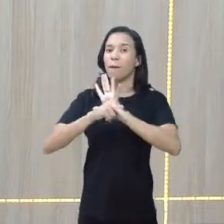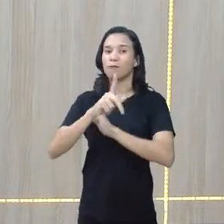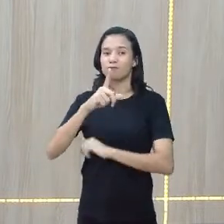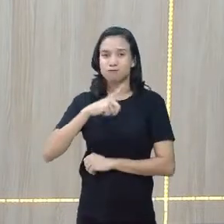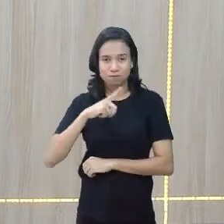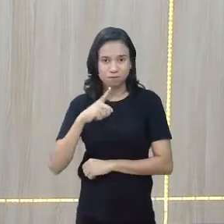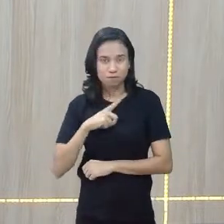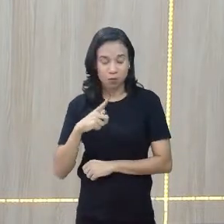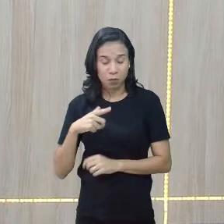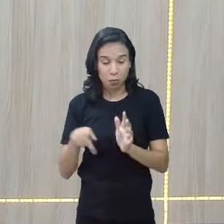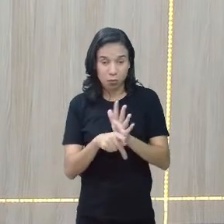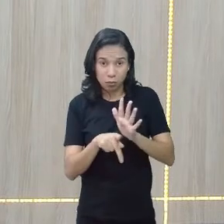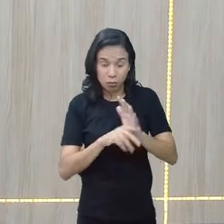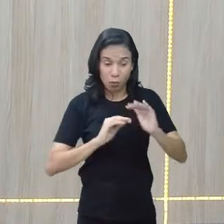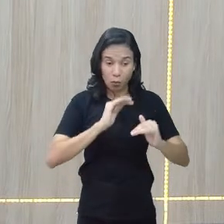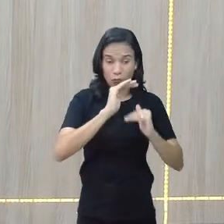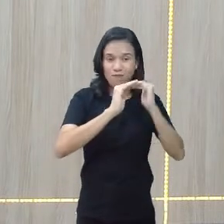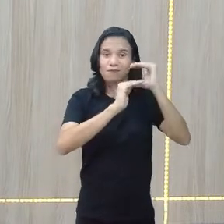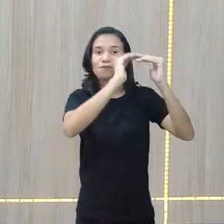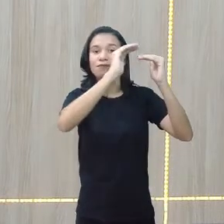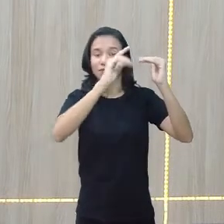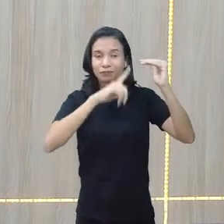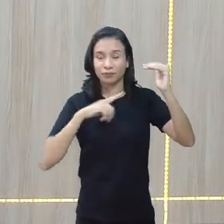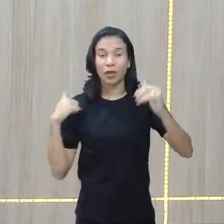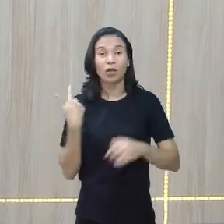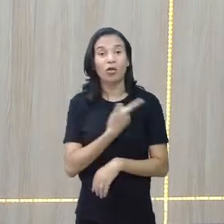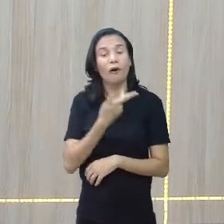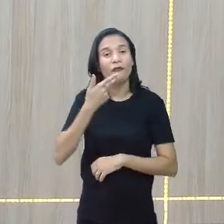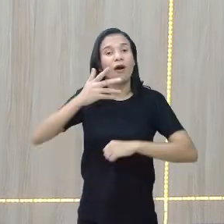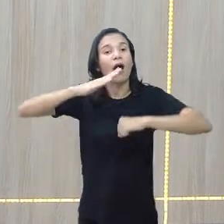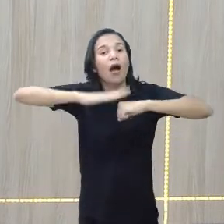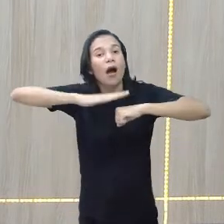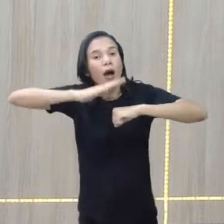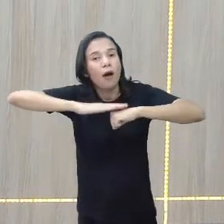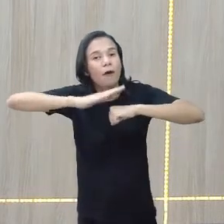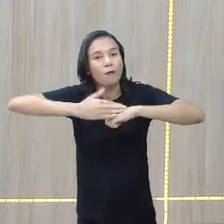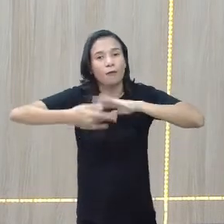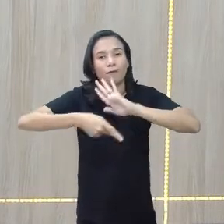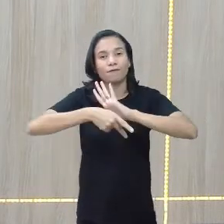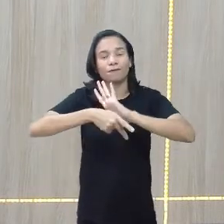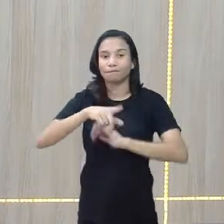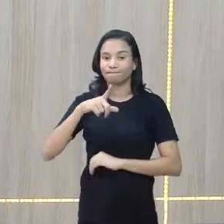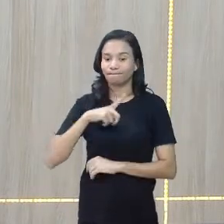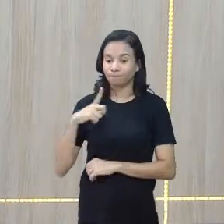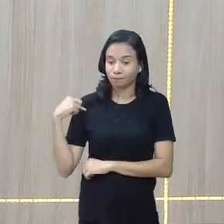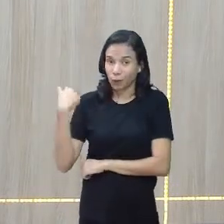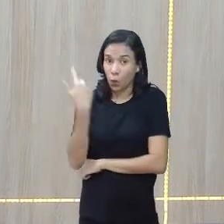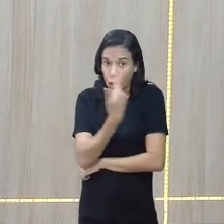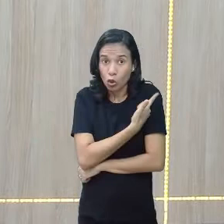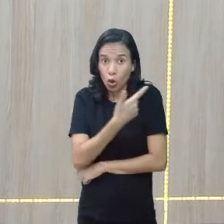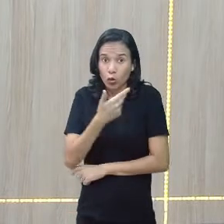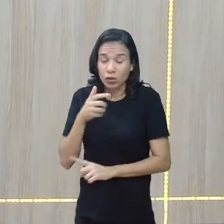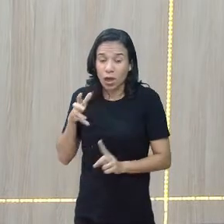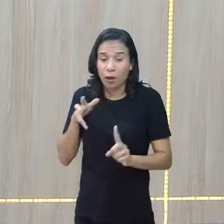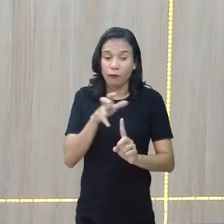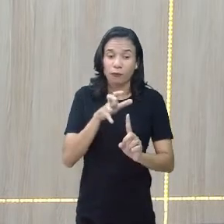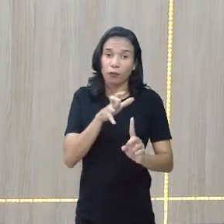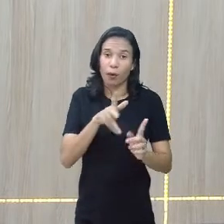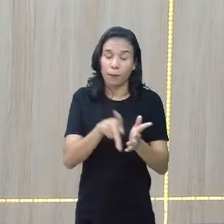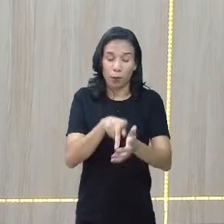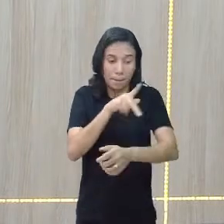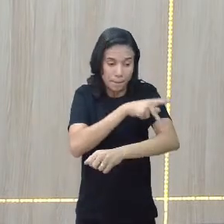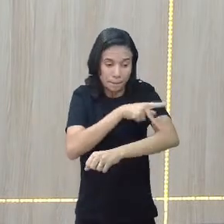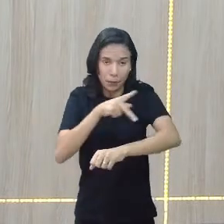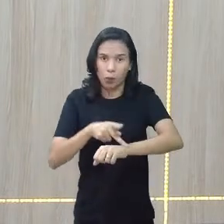fazer a diferença no seu próprio desenvolvimento, quando a gente fala de autonomia, né? E para que as nossas intervenções pedagógicas